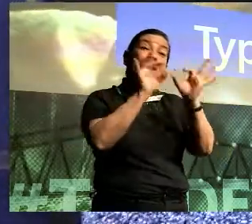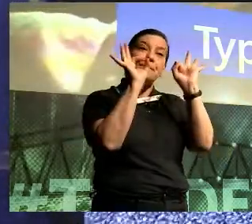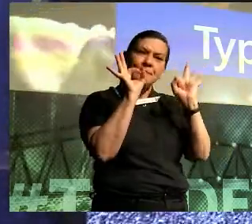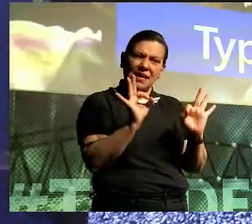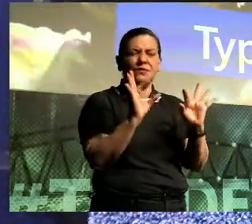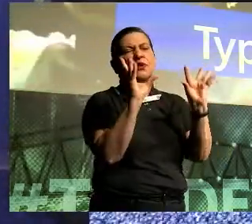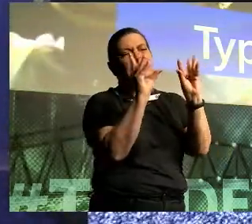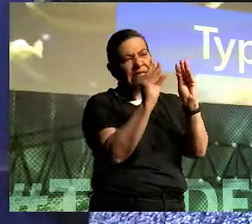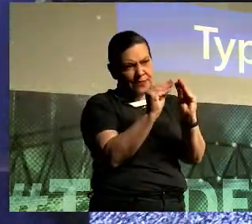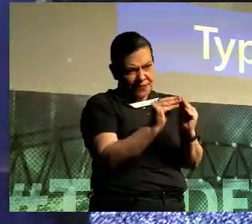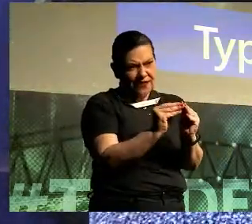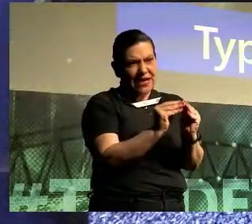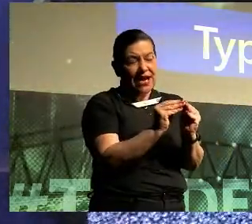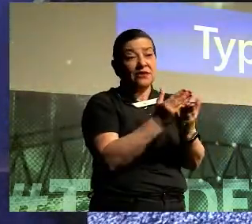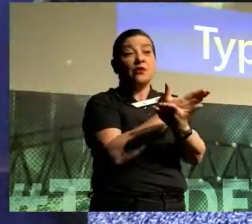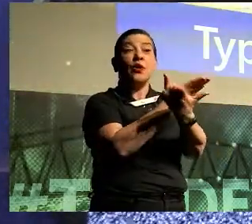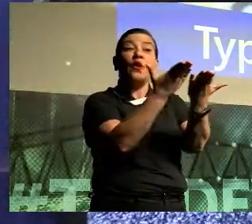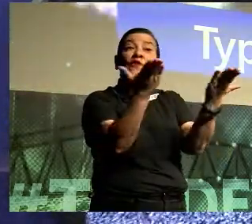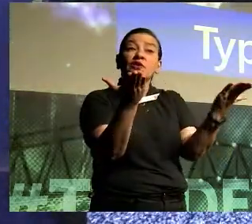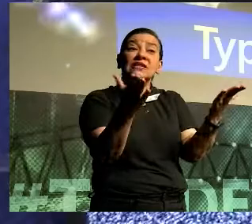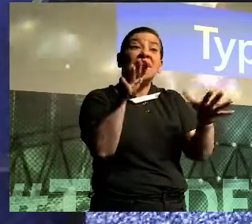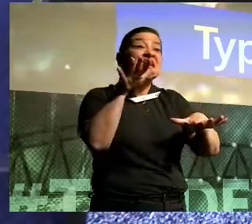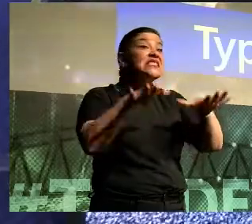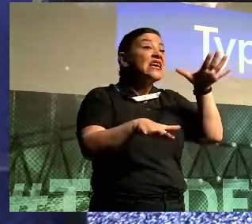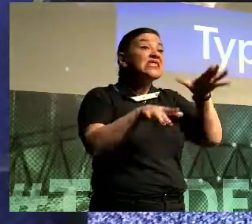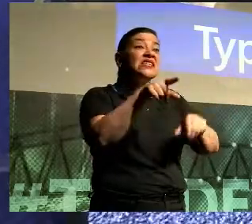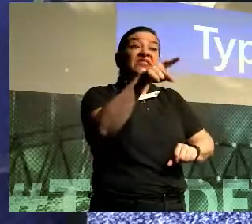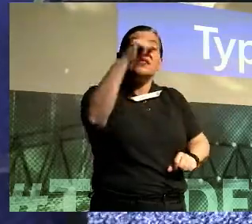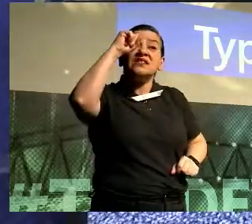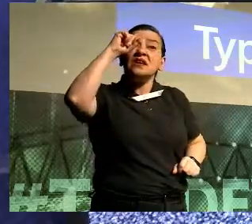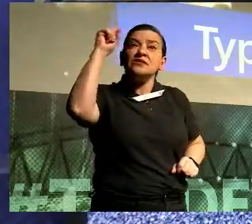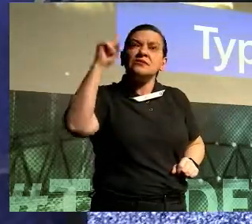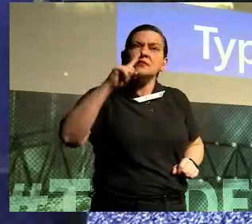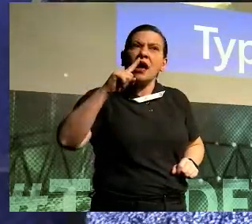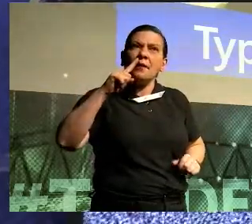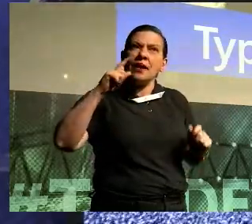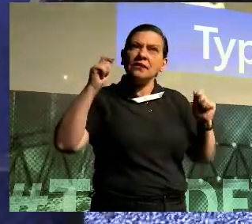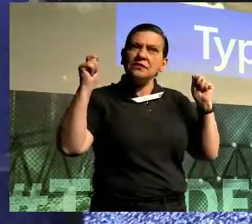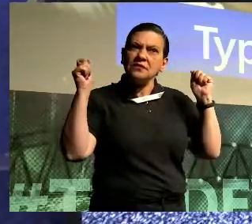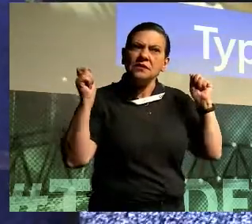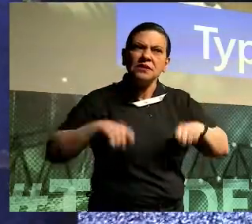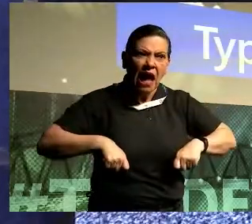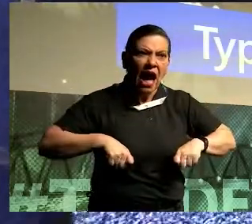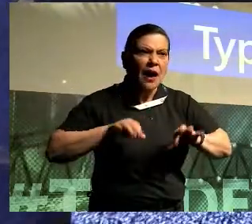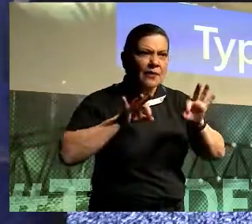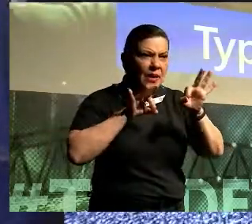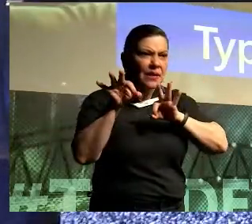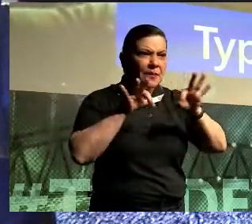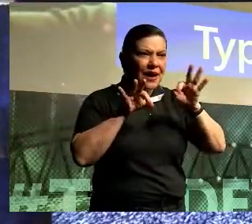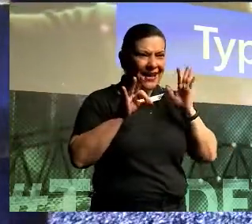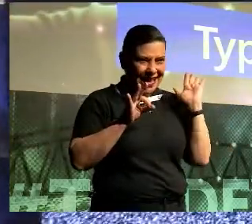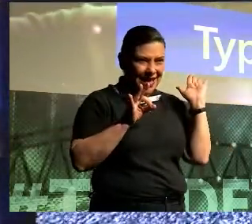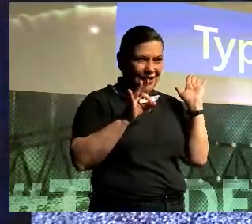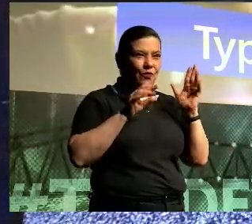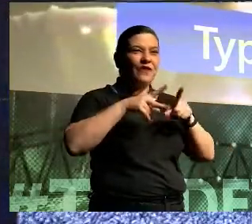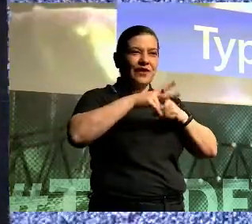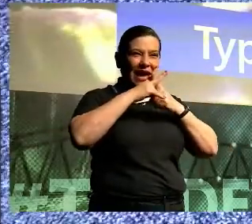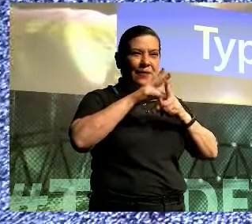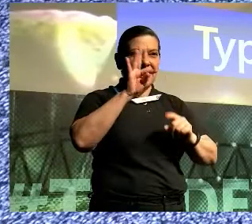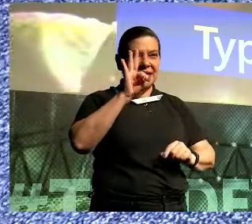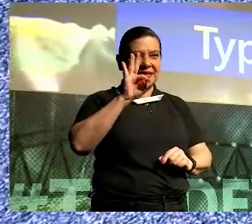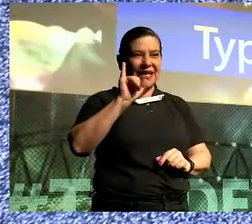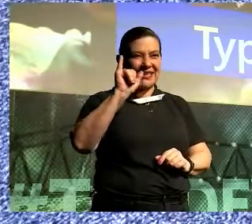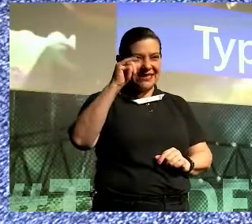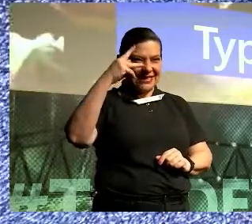palestra, mas para coisas que vocês sequer sabiam que eram possíveis serem feitos com TypeScript, e eu vou mostrar para vocês coisas que